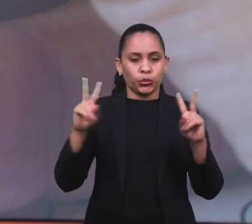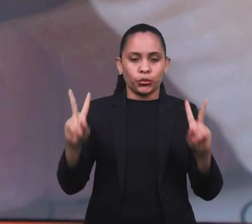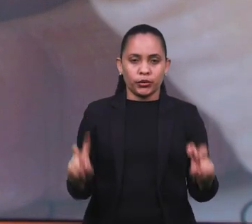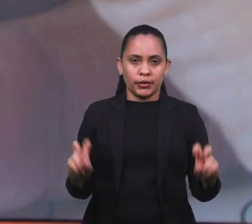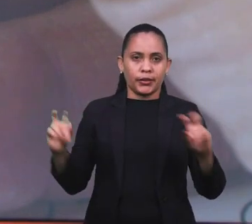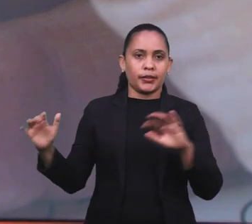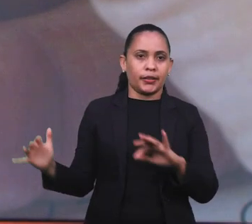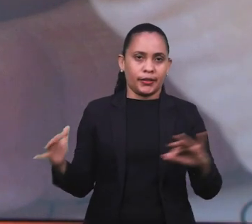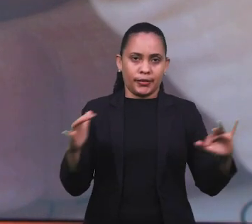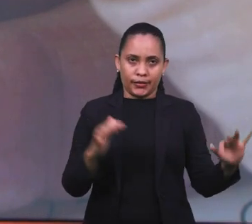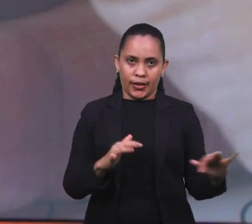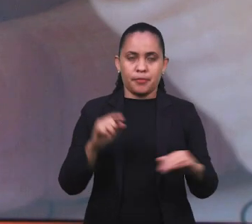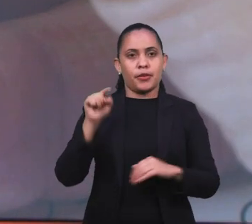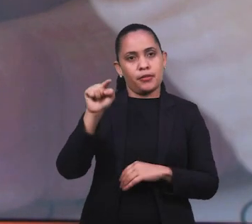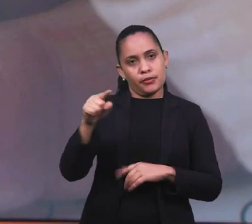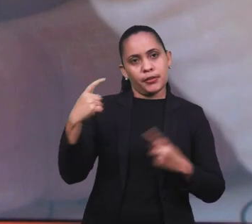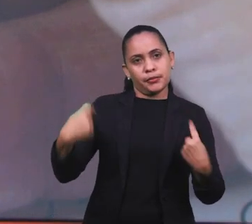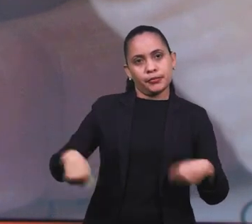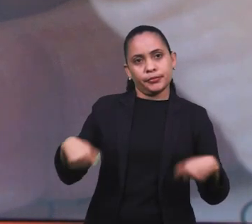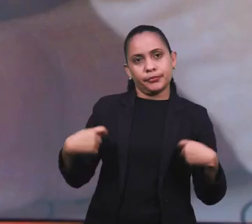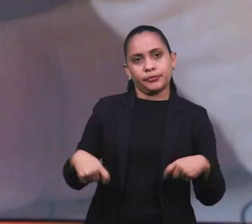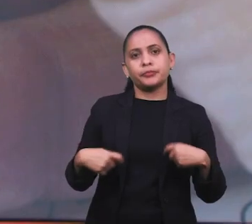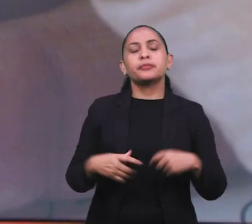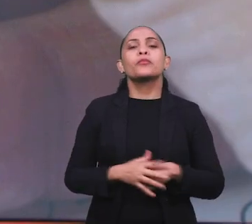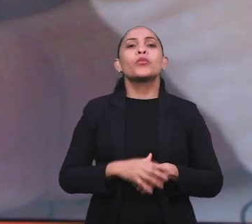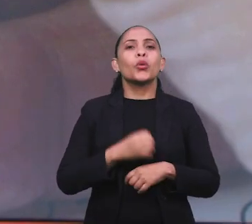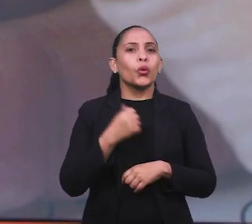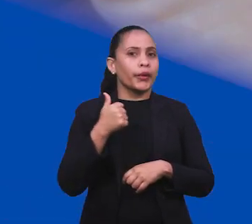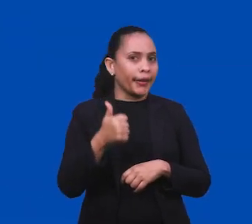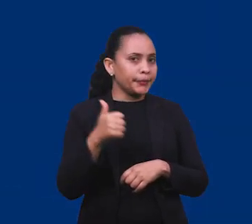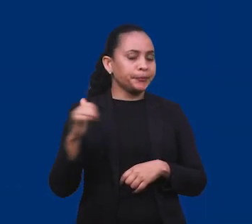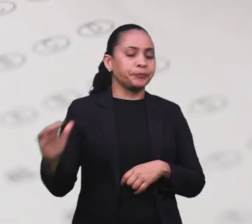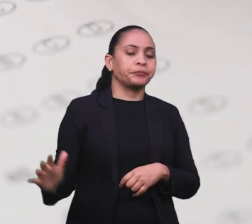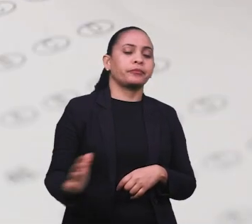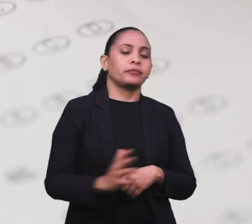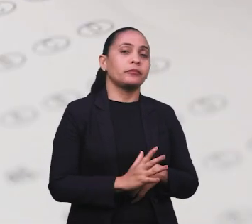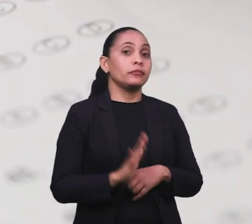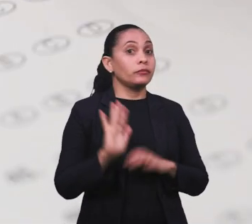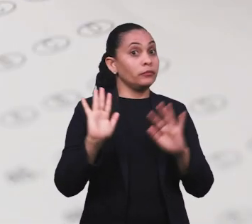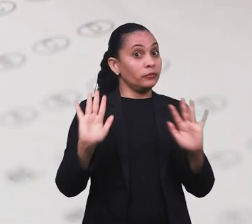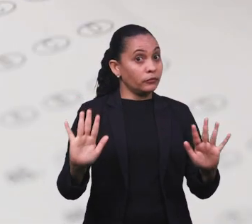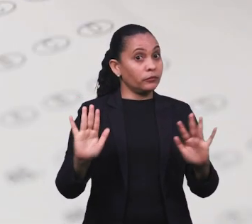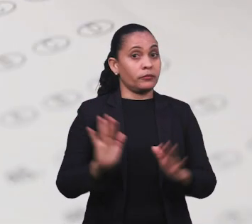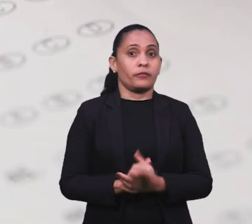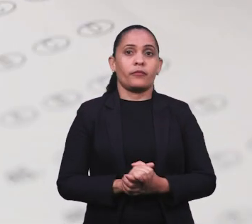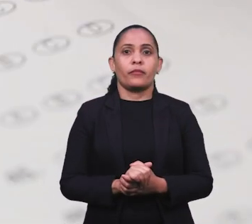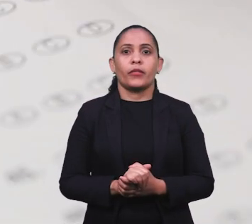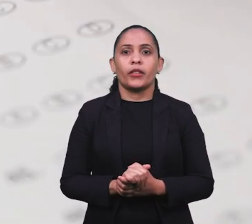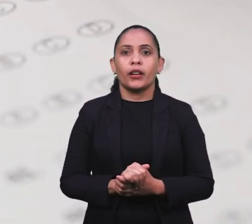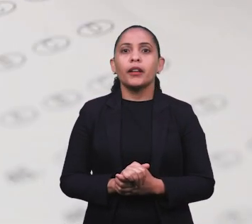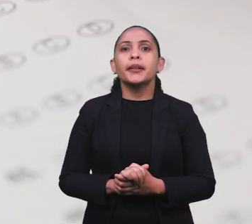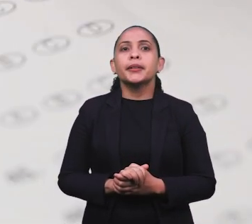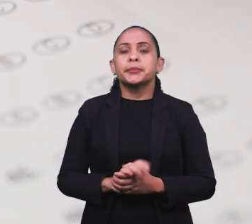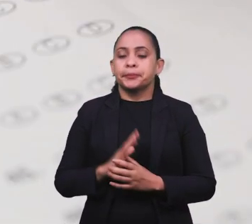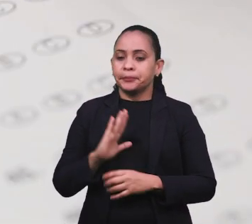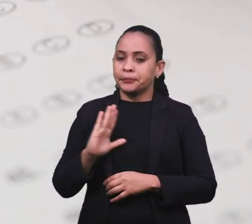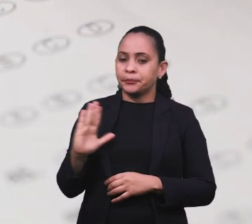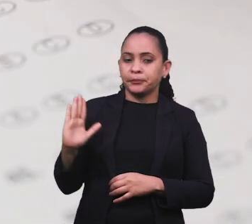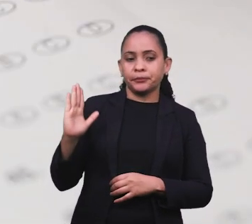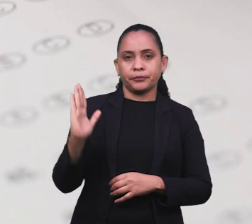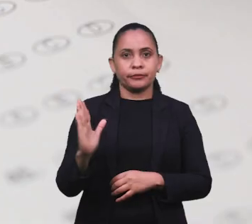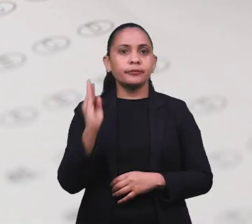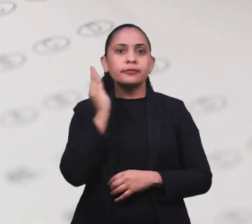aquele assunto que está sendo tratado. Tudo bem? Então a primeira dica para aplicar de maneira